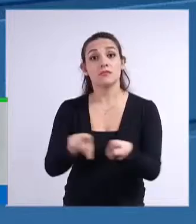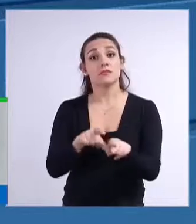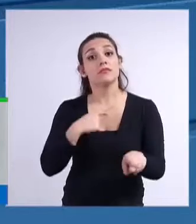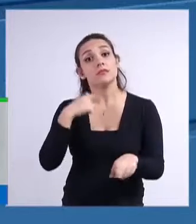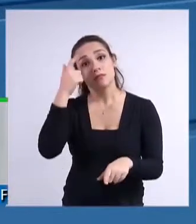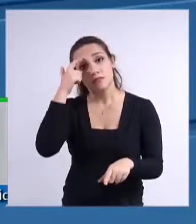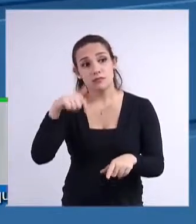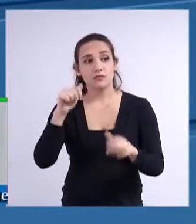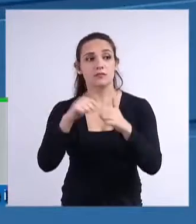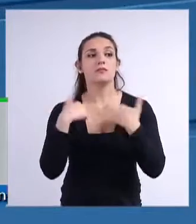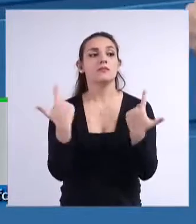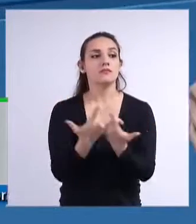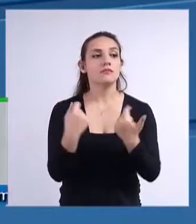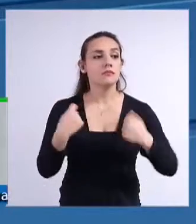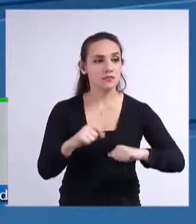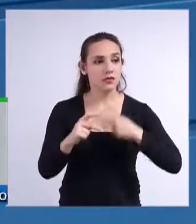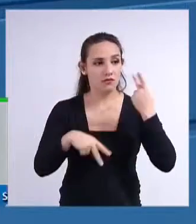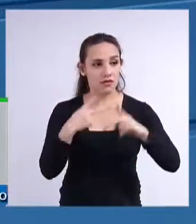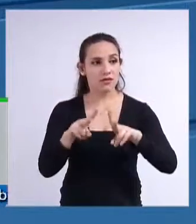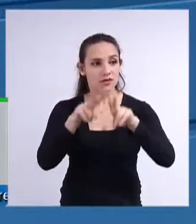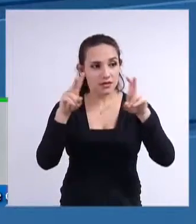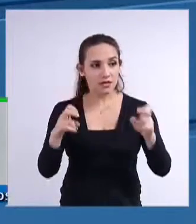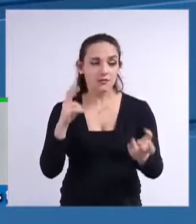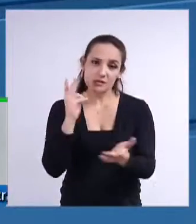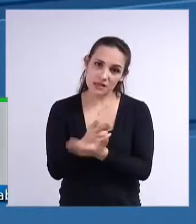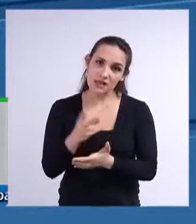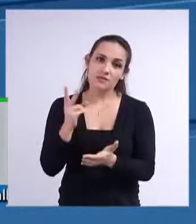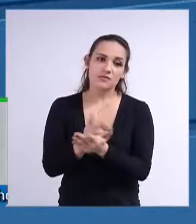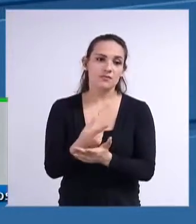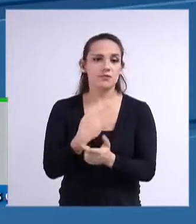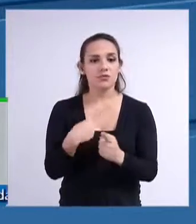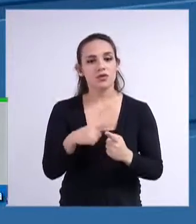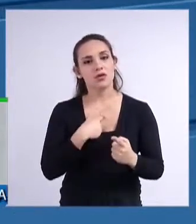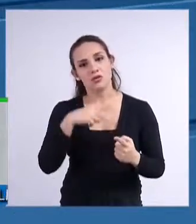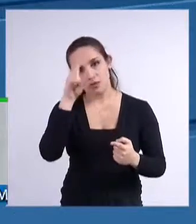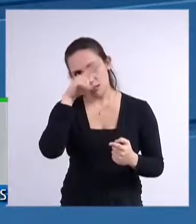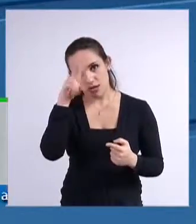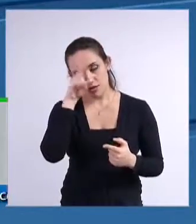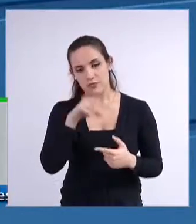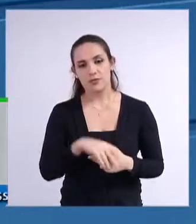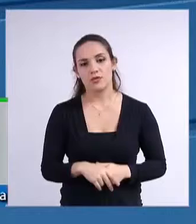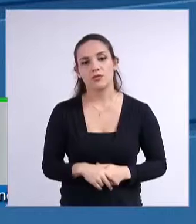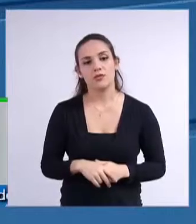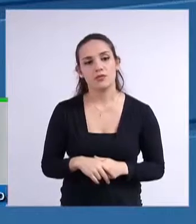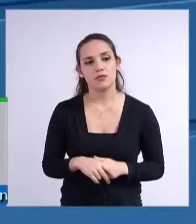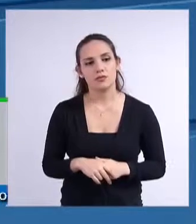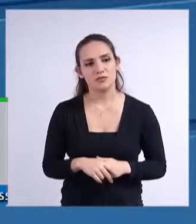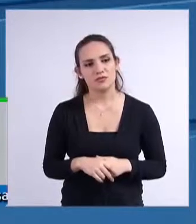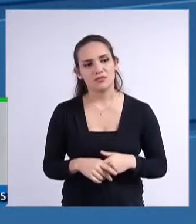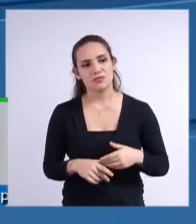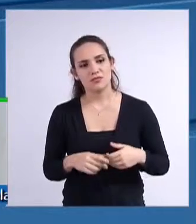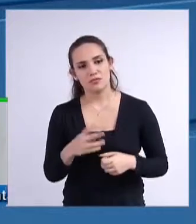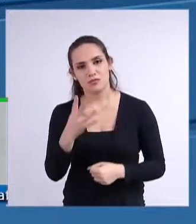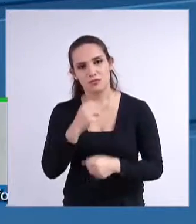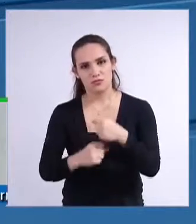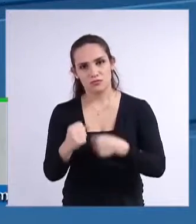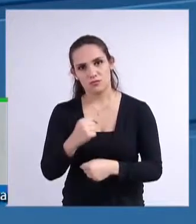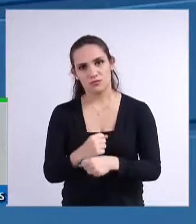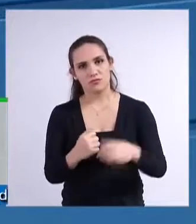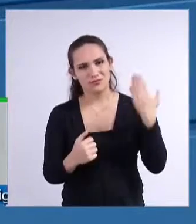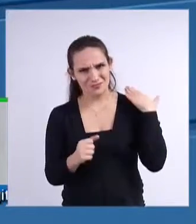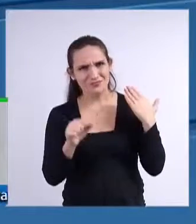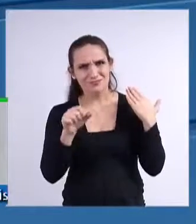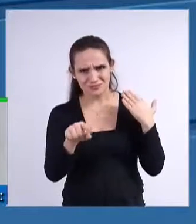casa nós temos que estar abordando esse assunto, como eu me lembro que no período passado, Vossa Excelência